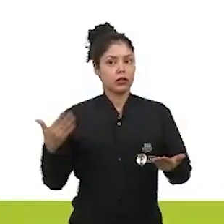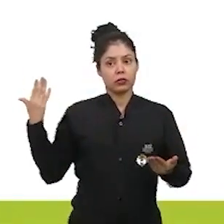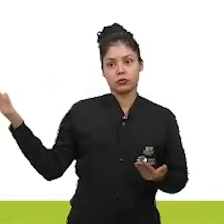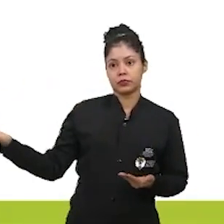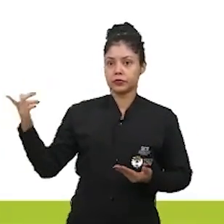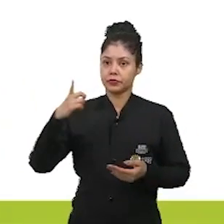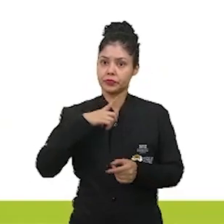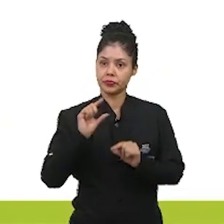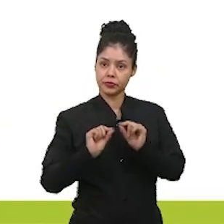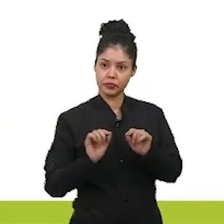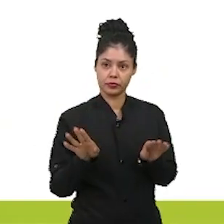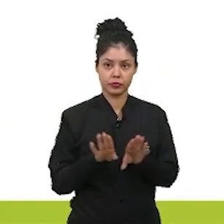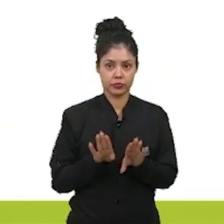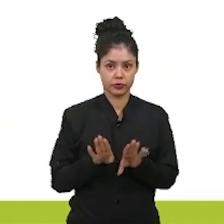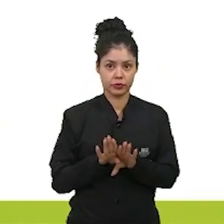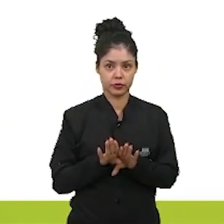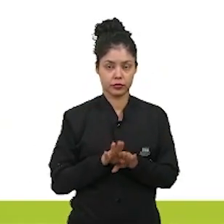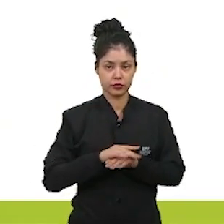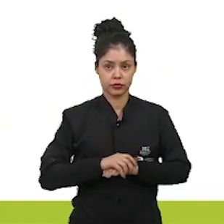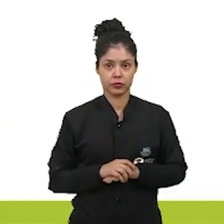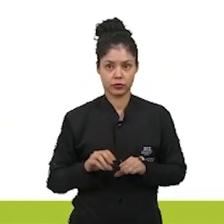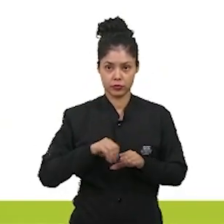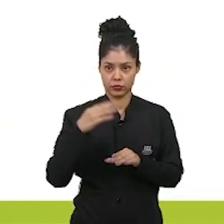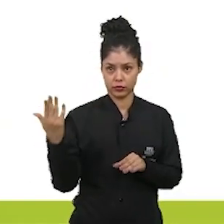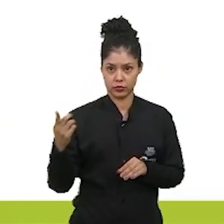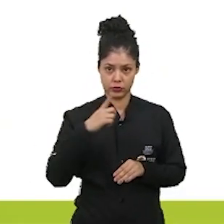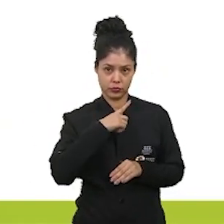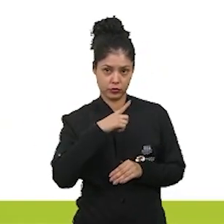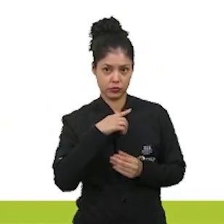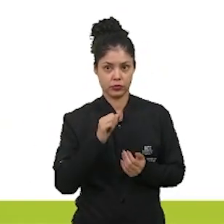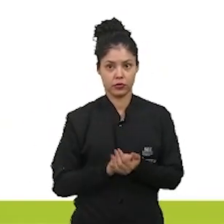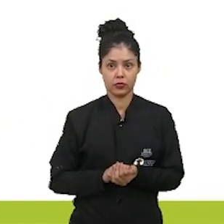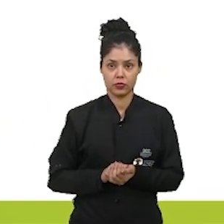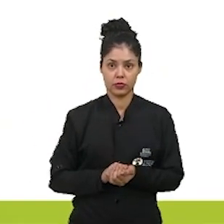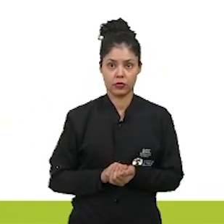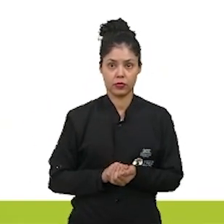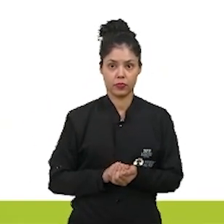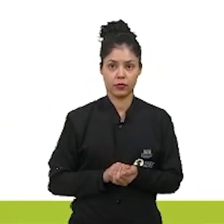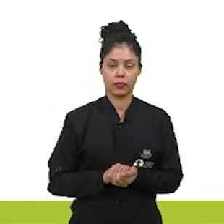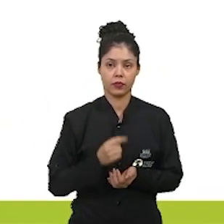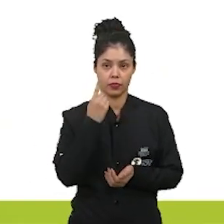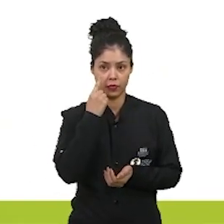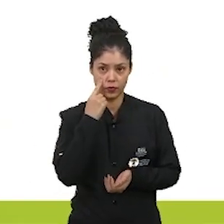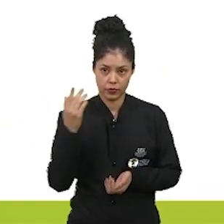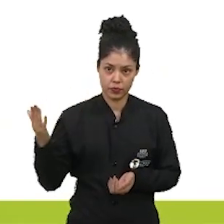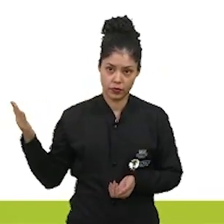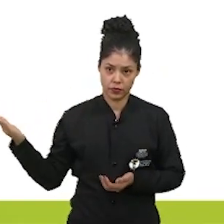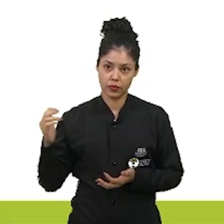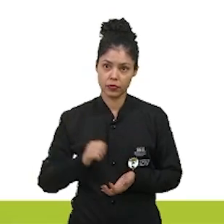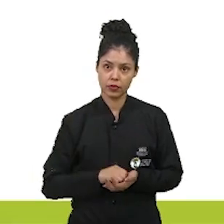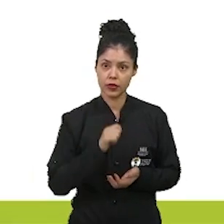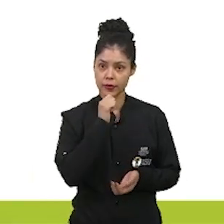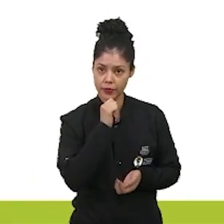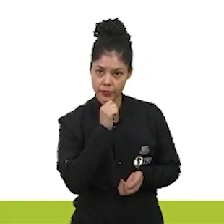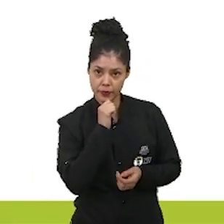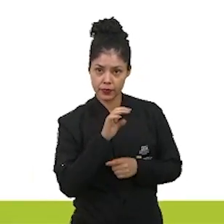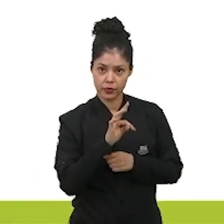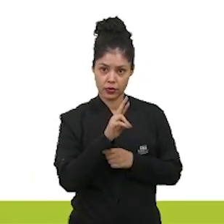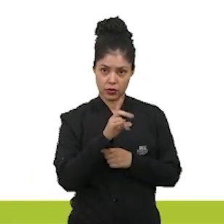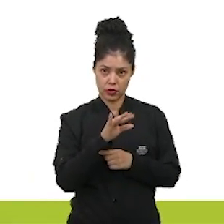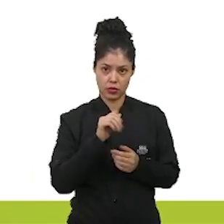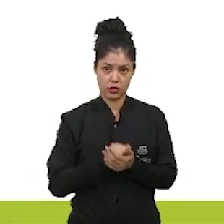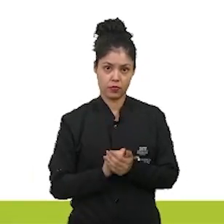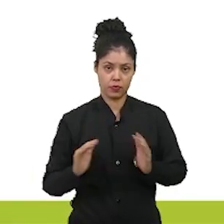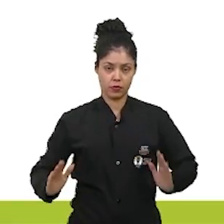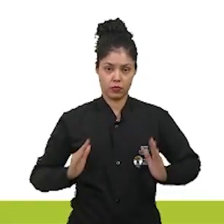temos também os agentes externos modeladores do relevo. Voltando um pouquinho aqui ainda, além do tectonismo, nós temos